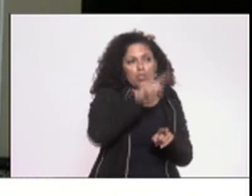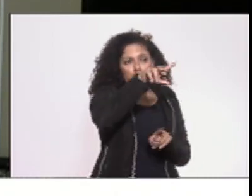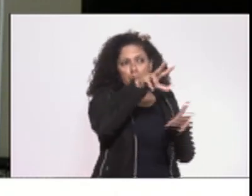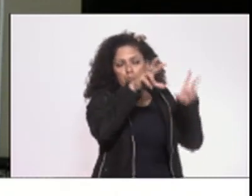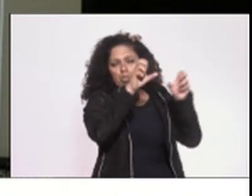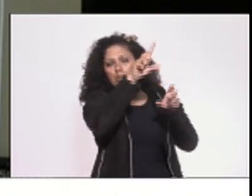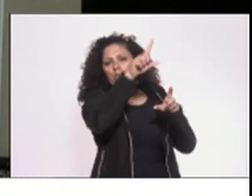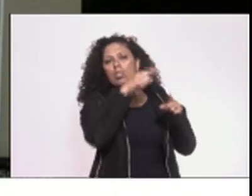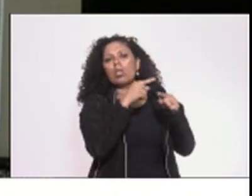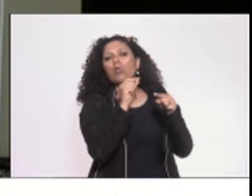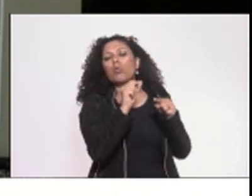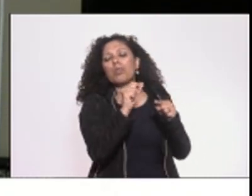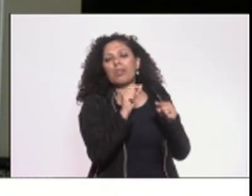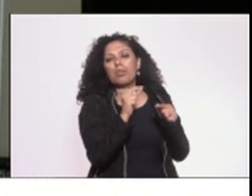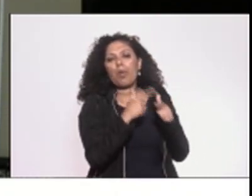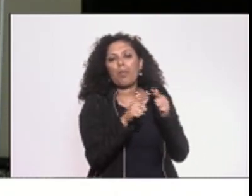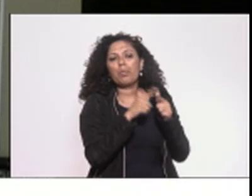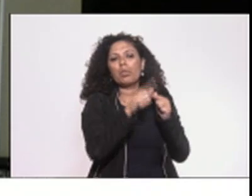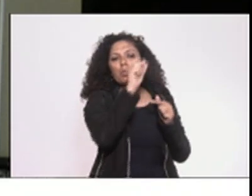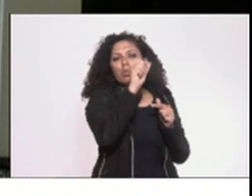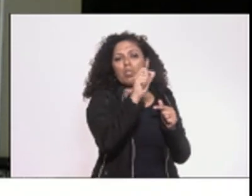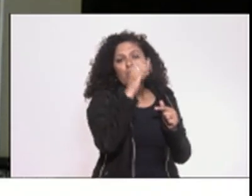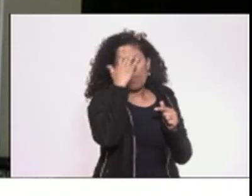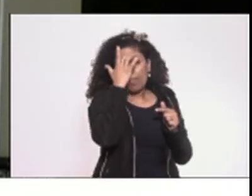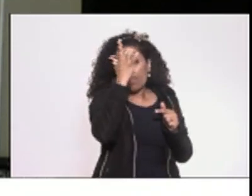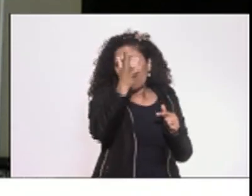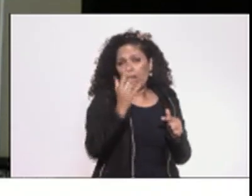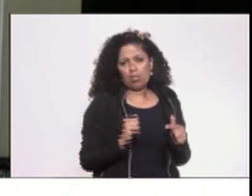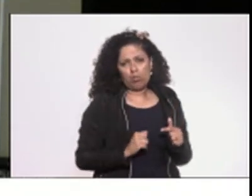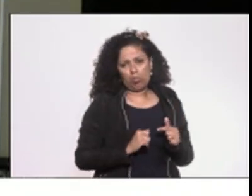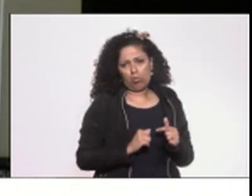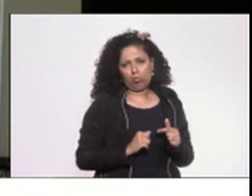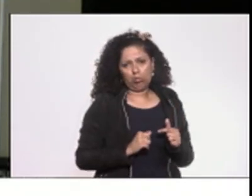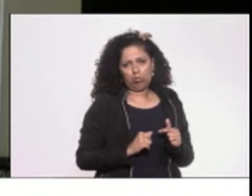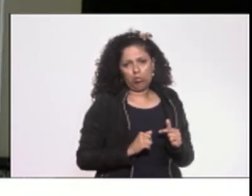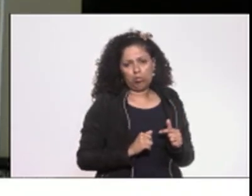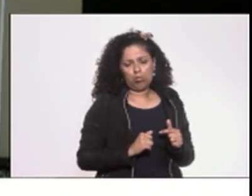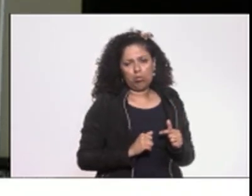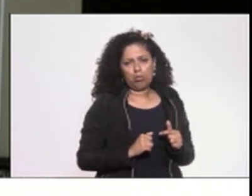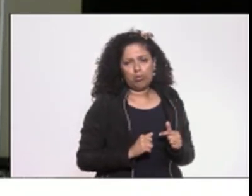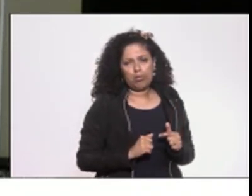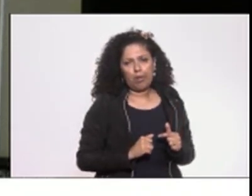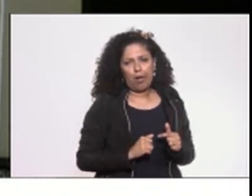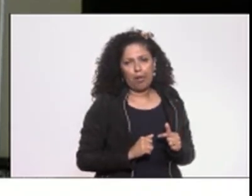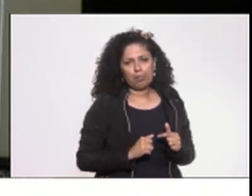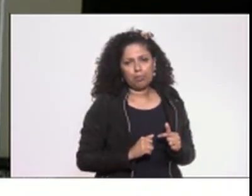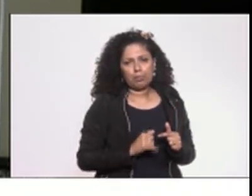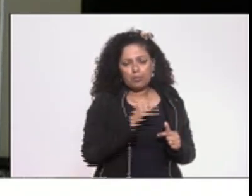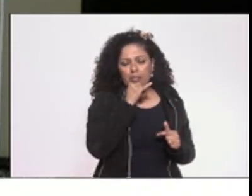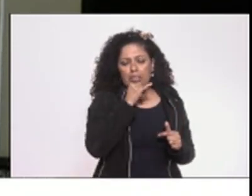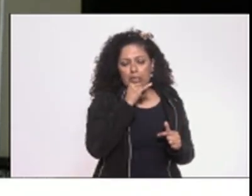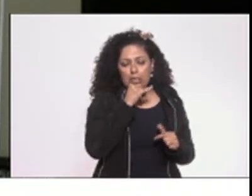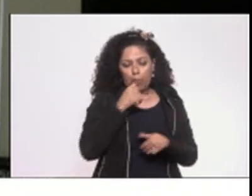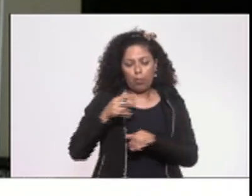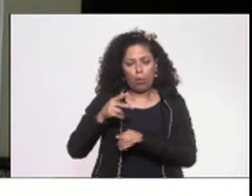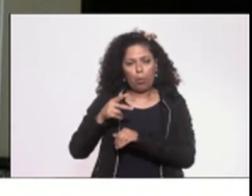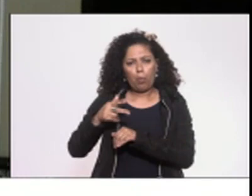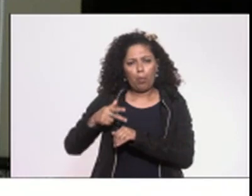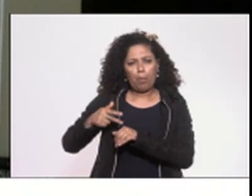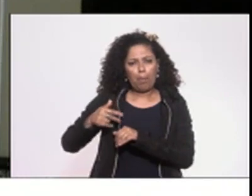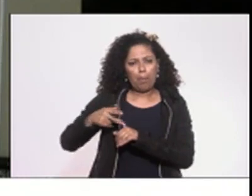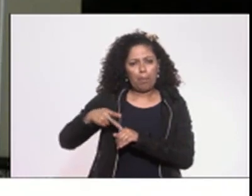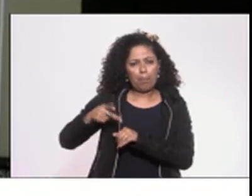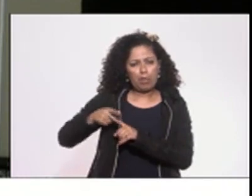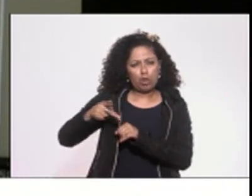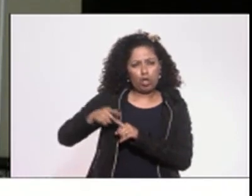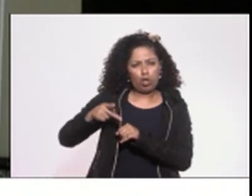incidente é que ele é um acidente, por incrível que pareça, mais fácil de remediar do que esse, tá? Um acidente com petróleo líquido, ele é muito mais